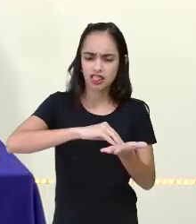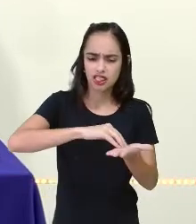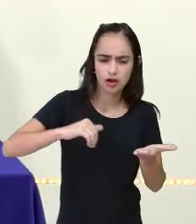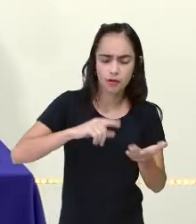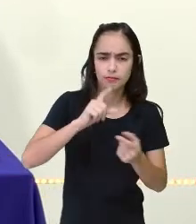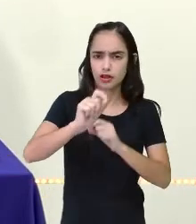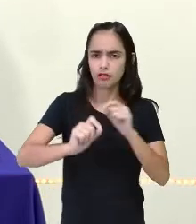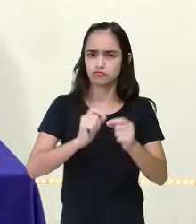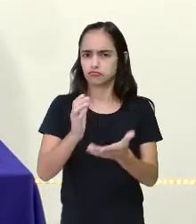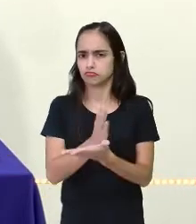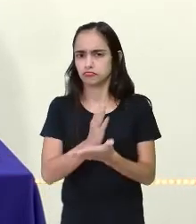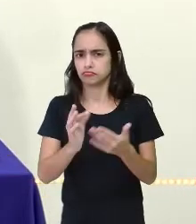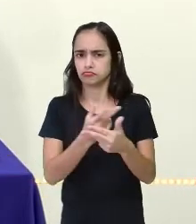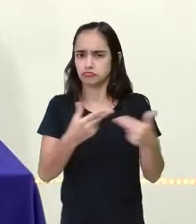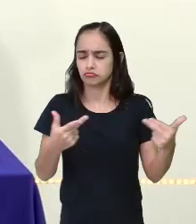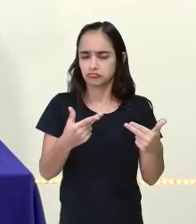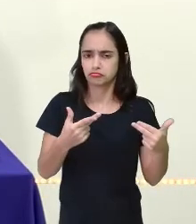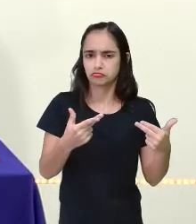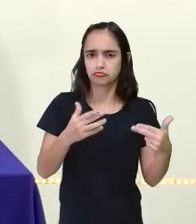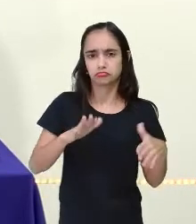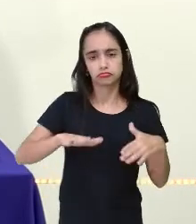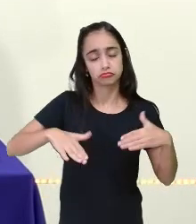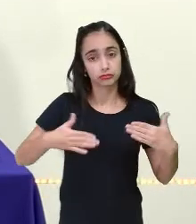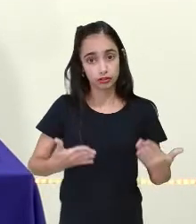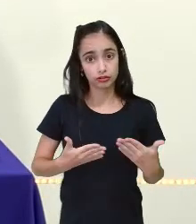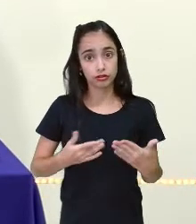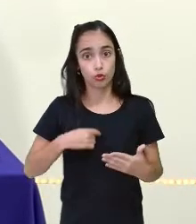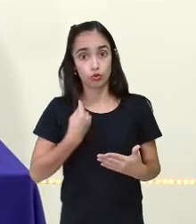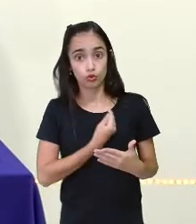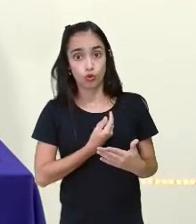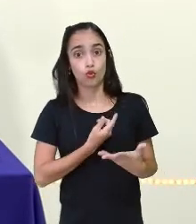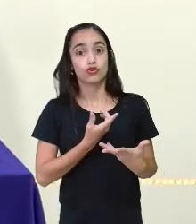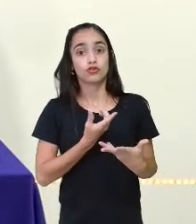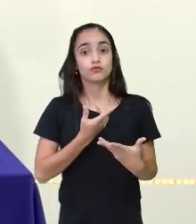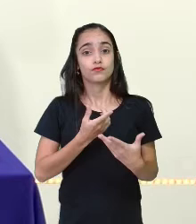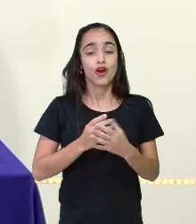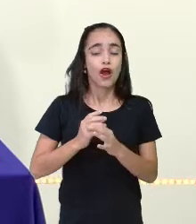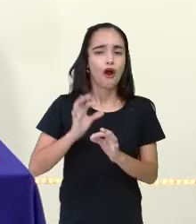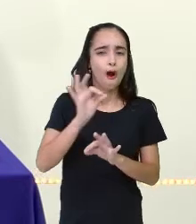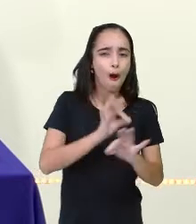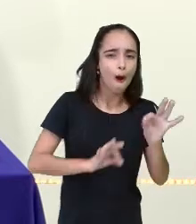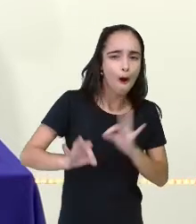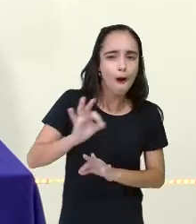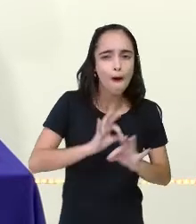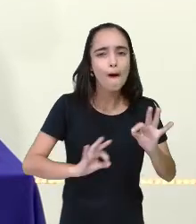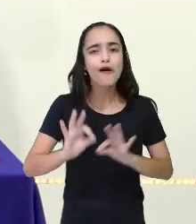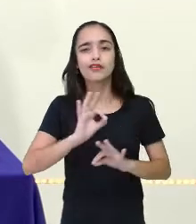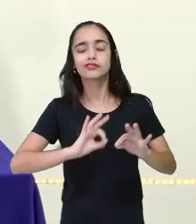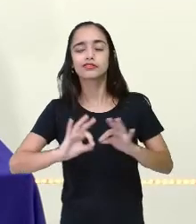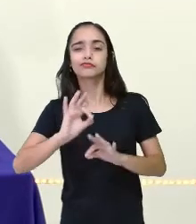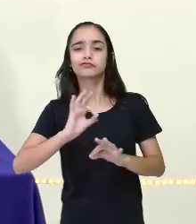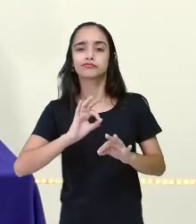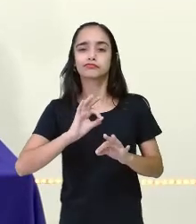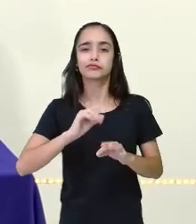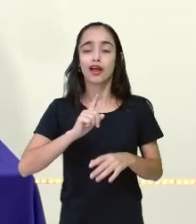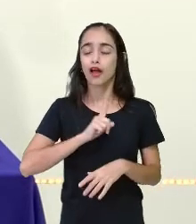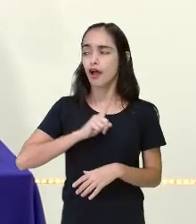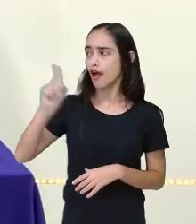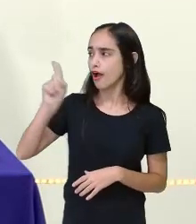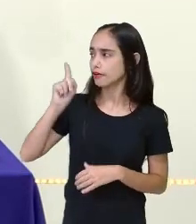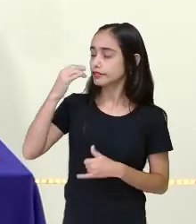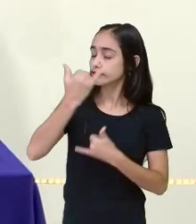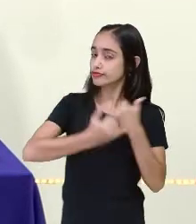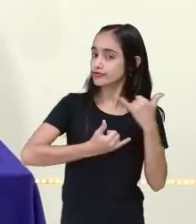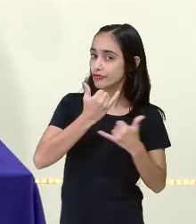essa sobra, esse resto, né, é que a gente vai mexer aqui no jogo da trilha. E quando não tiver